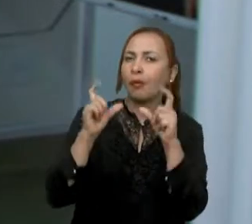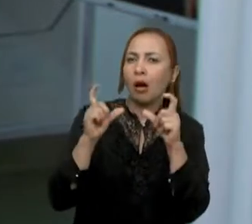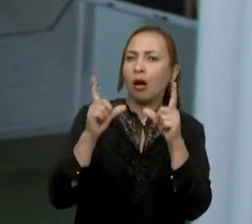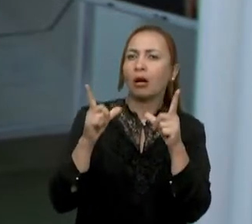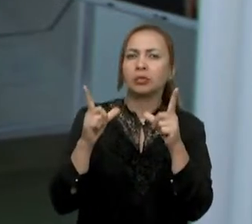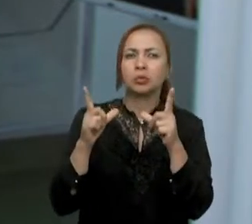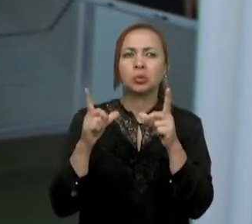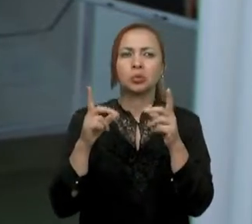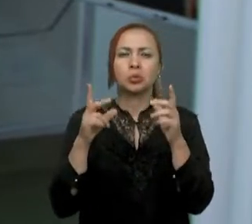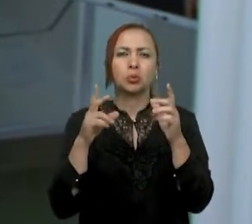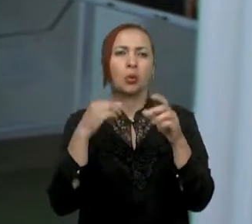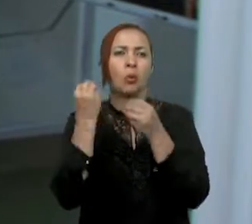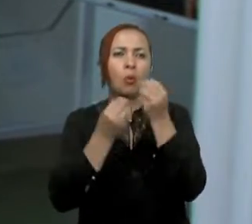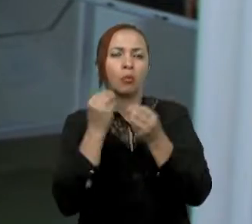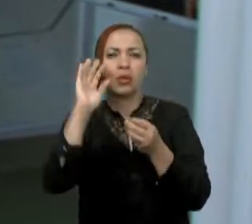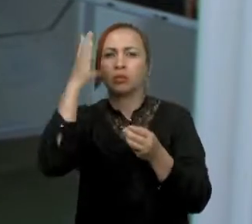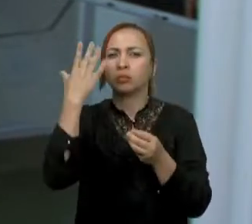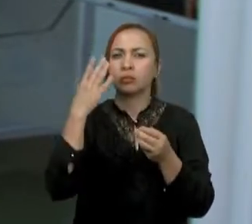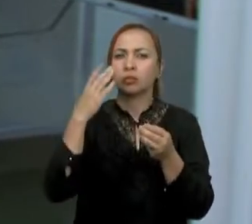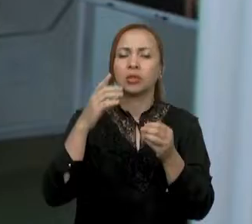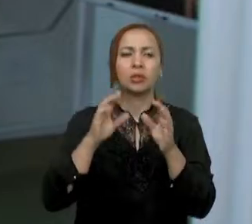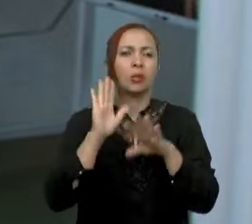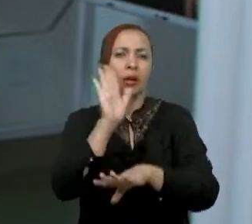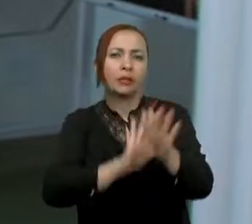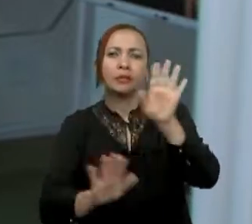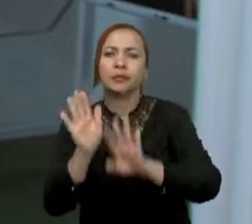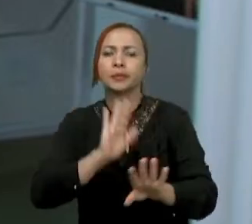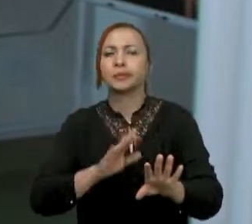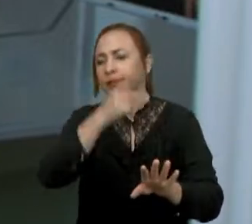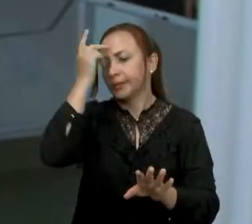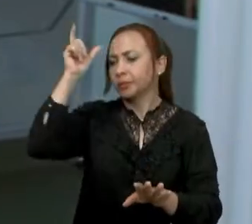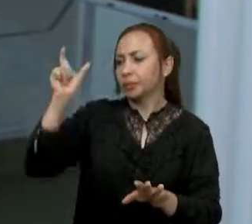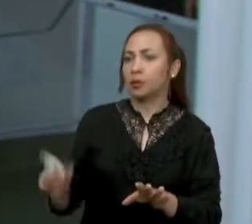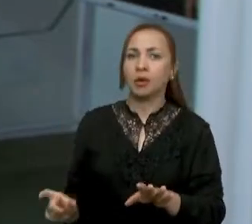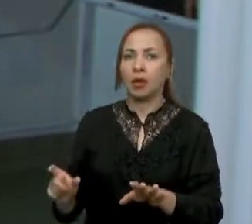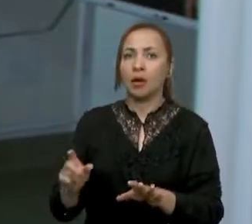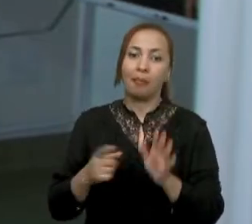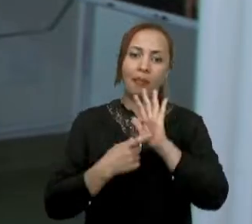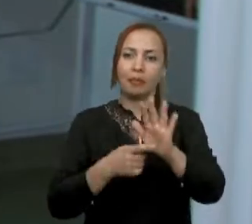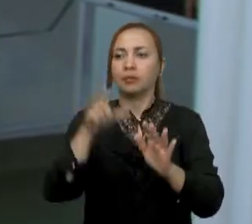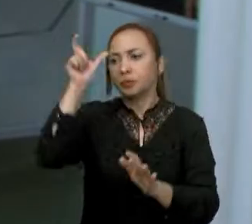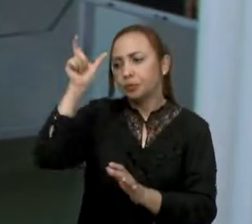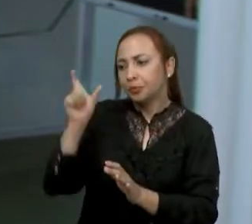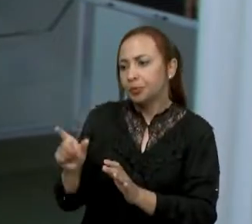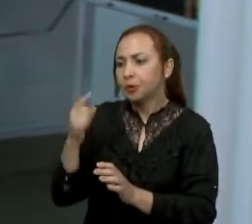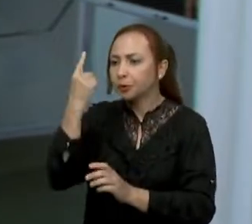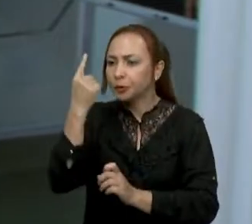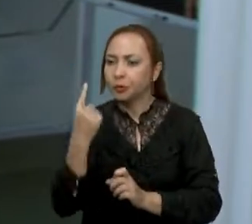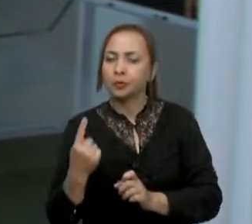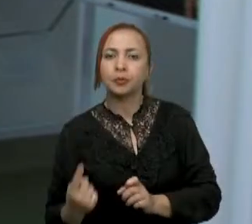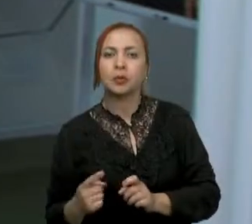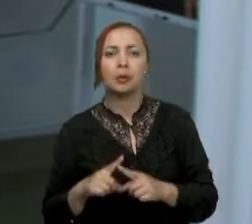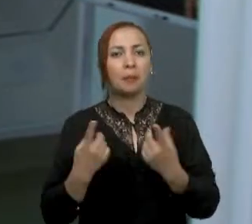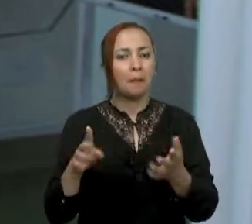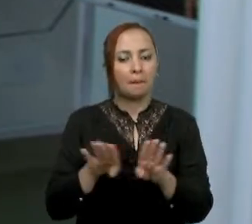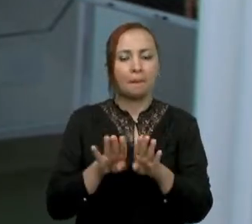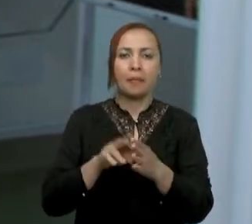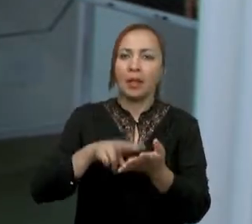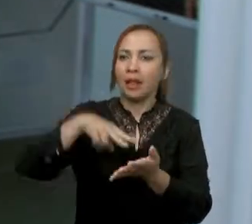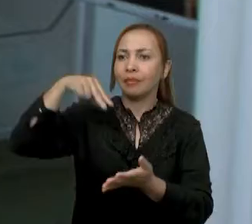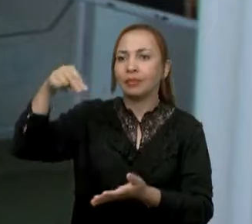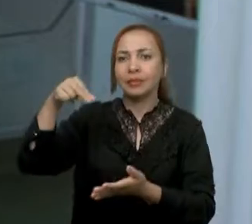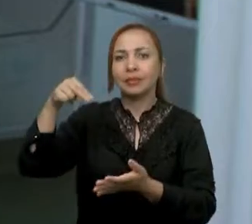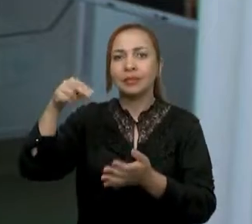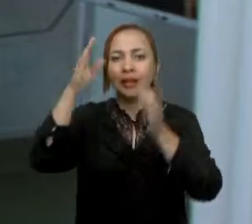retrato do atendimento retrato dos pacientes que estão aqui o perfil dessas pacientes mas também elas podem